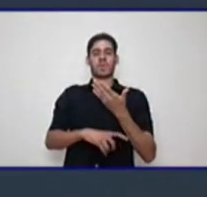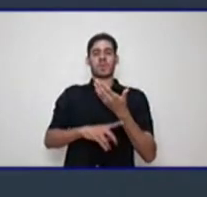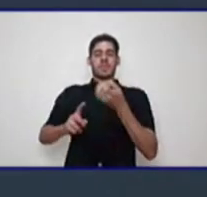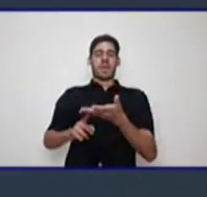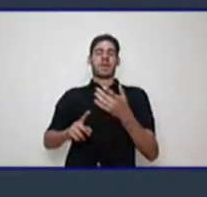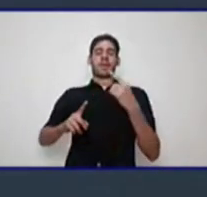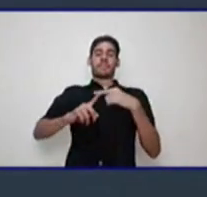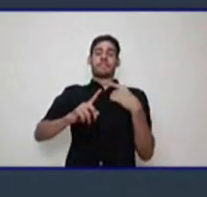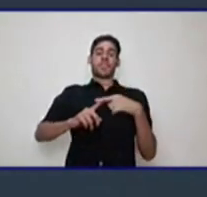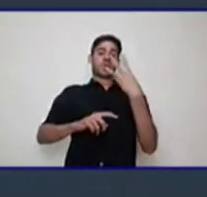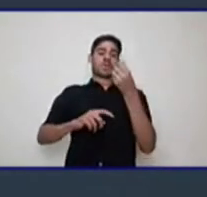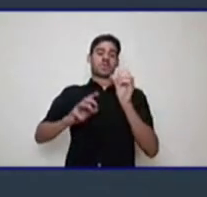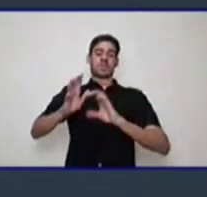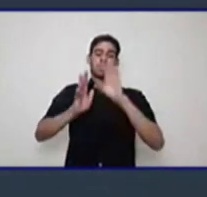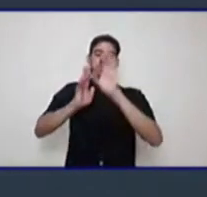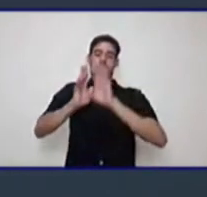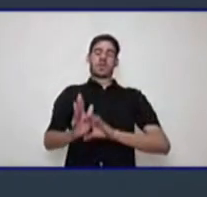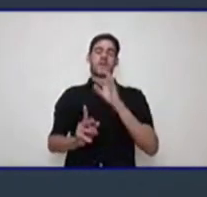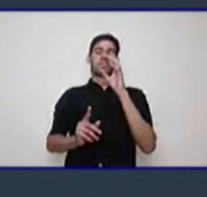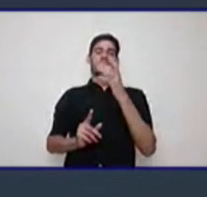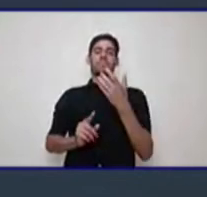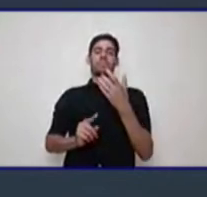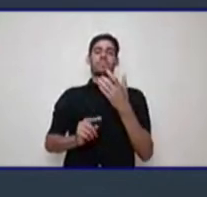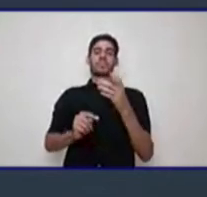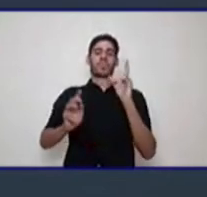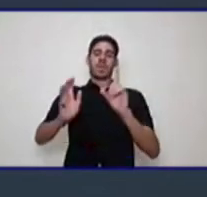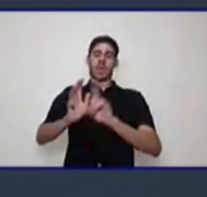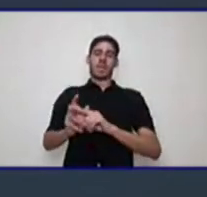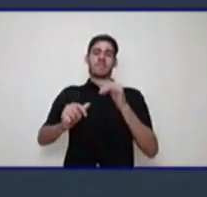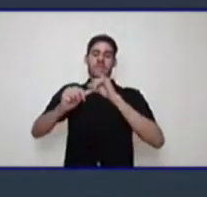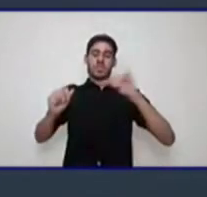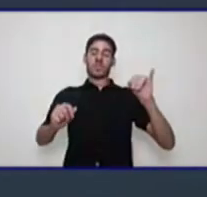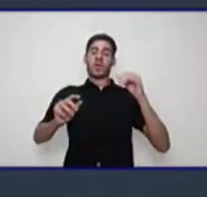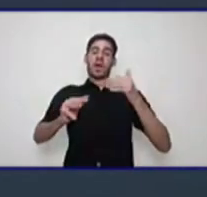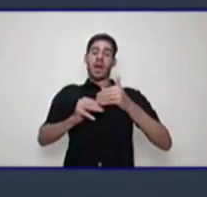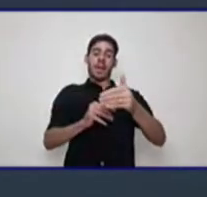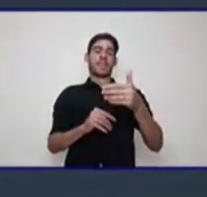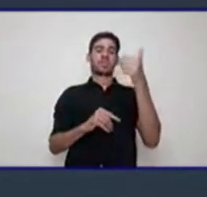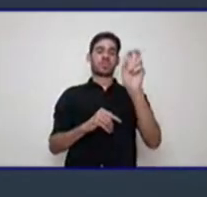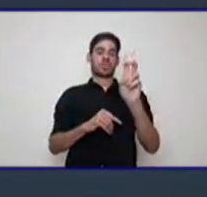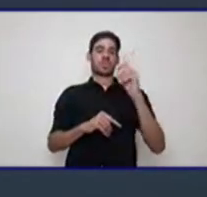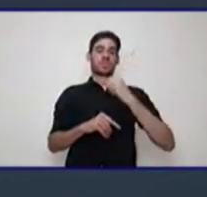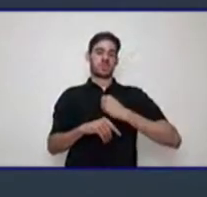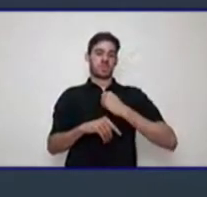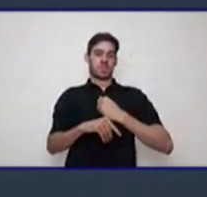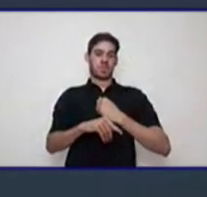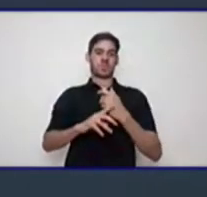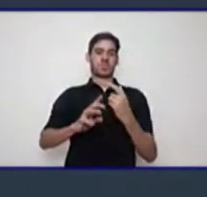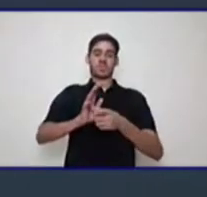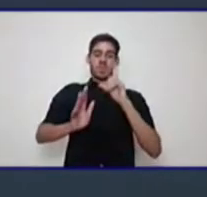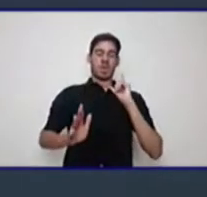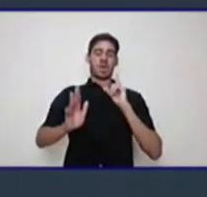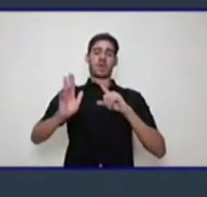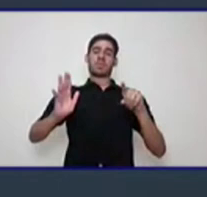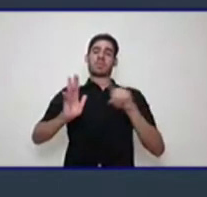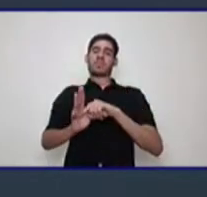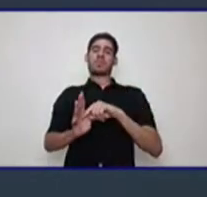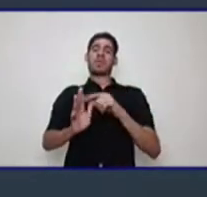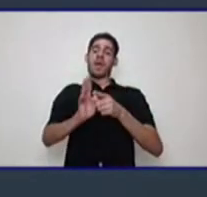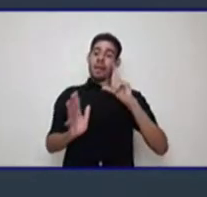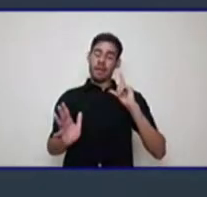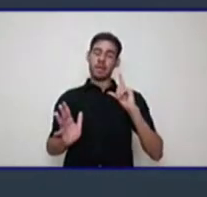caput, diz que a propaganda eleitoral só é permitida a partir de 15 de agosto. E essa propaganda antecipada negativa foi